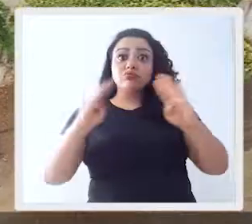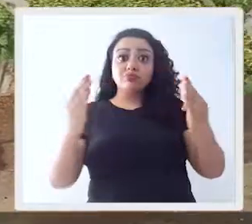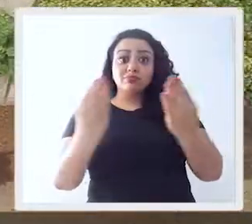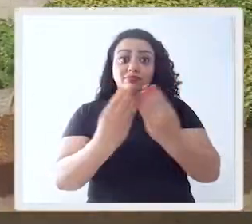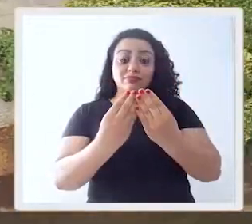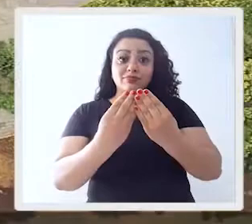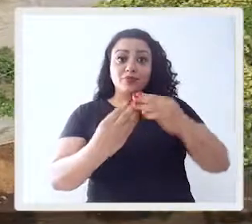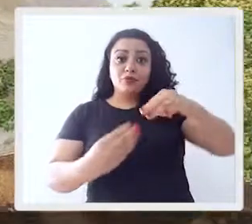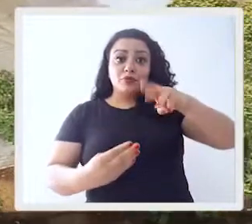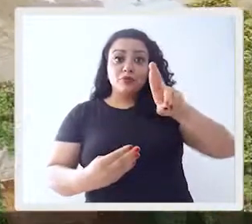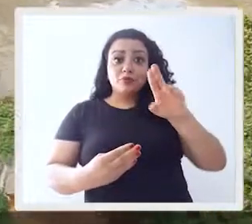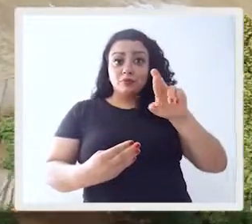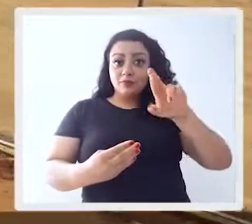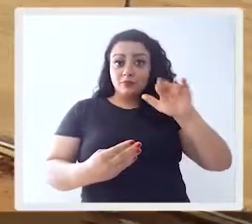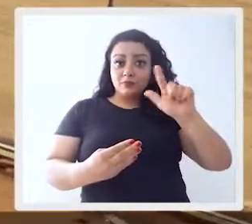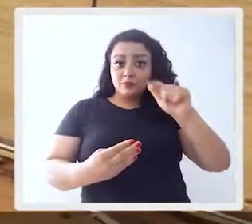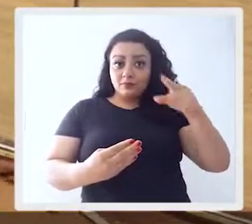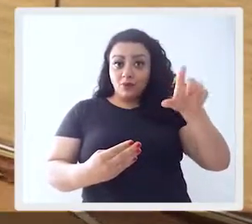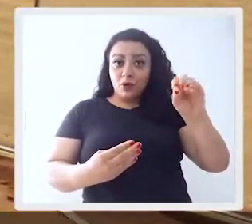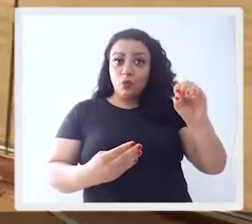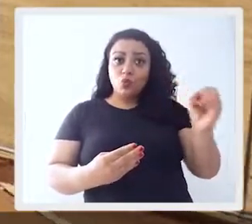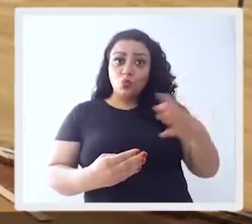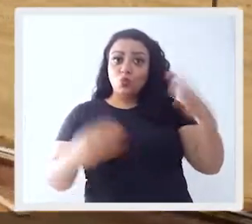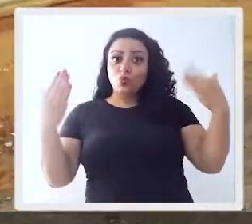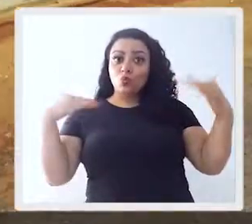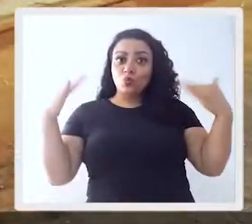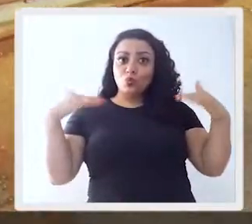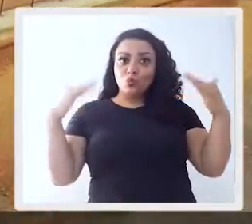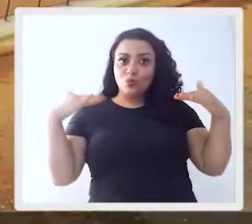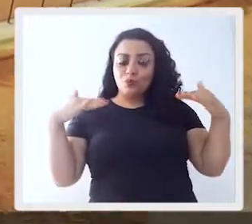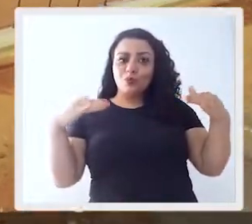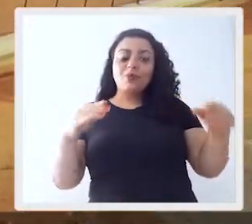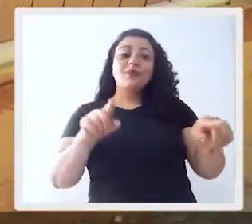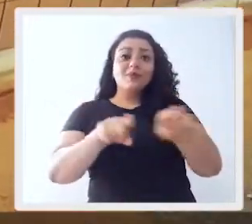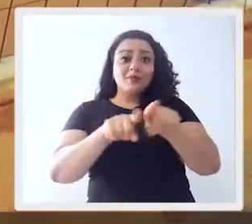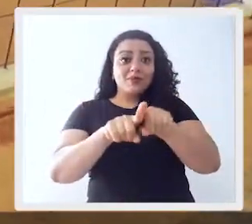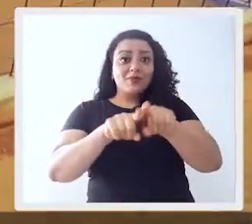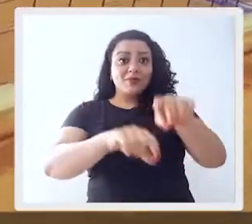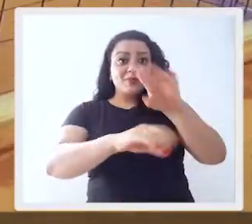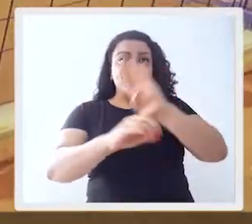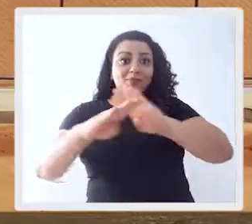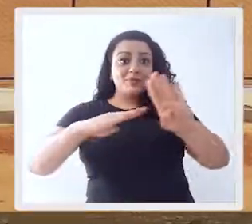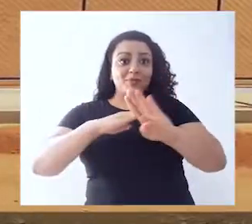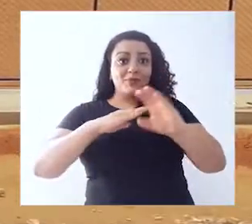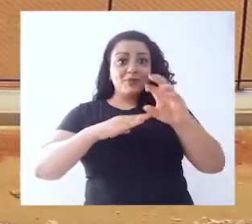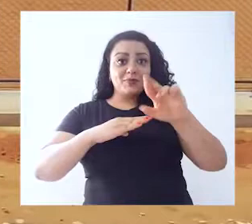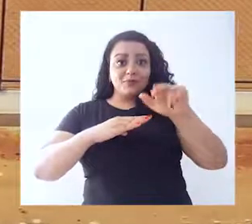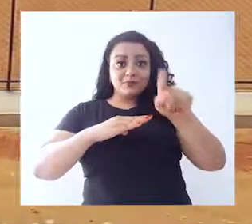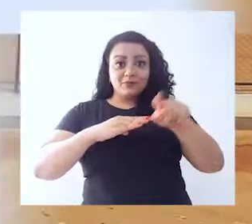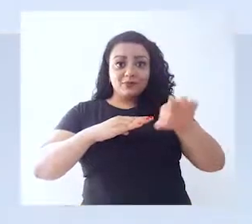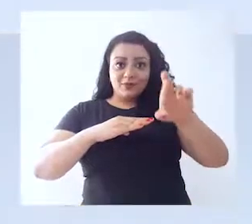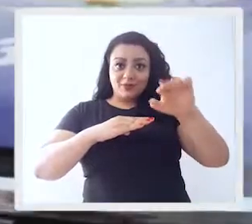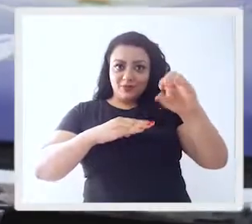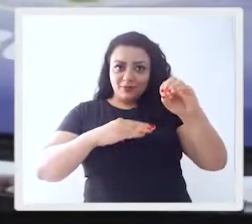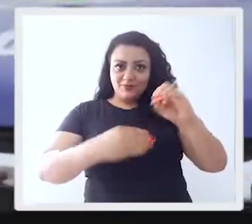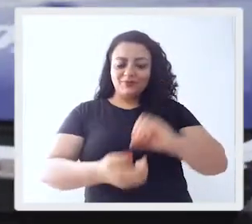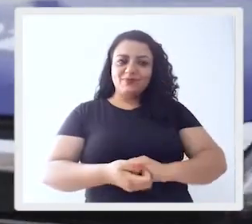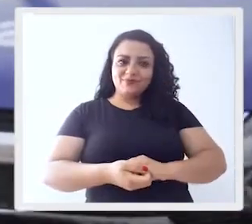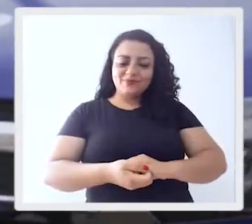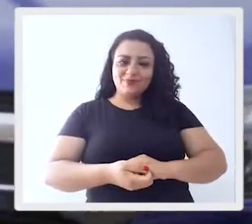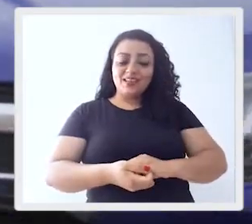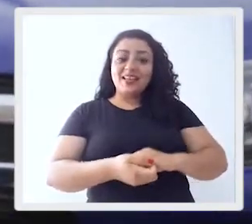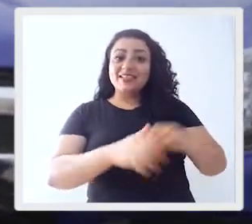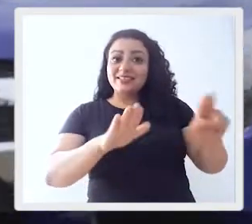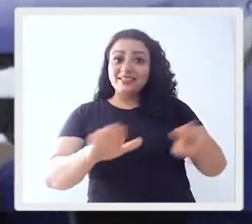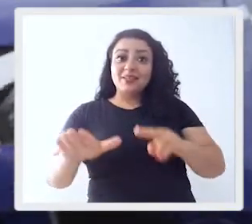Murilão, que vai se tornar um novo espaço de lazer para a Zona Oeste, e no Campo do Cruzeiro, que já está quase pronto. E essa